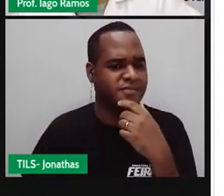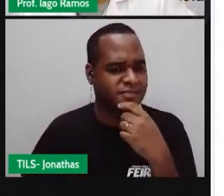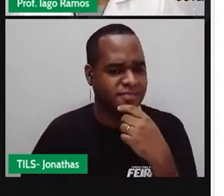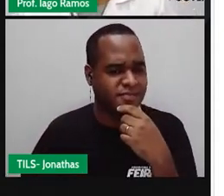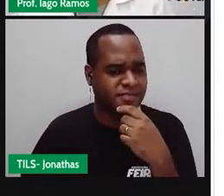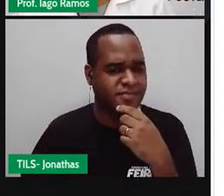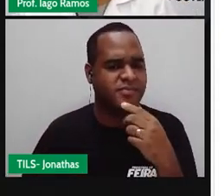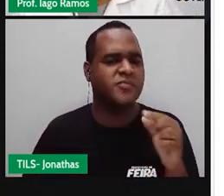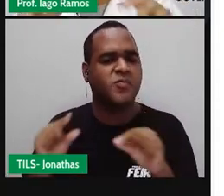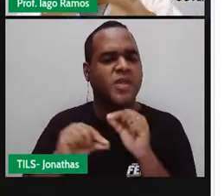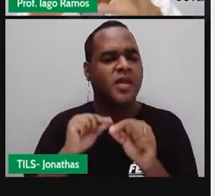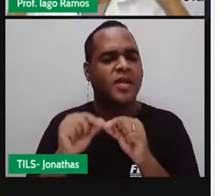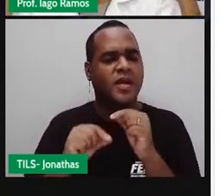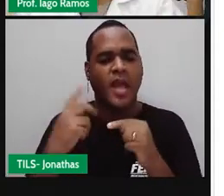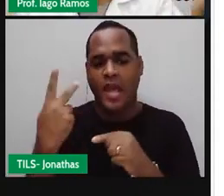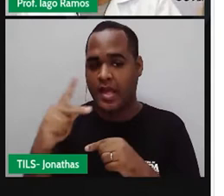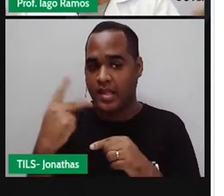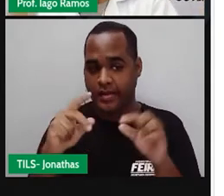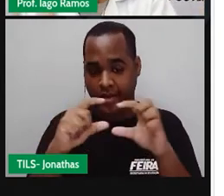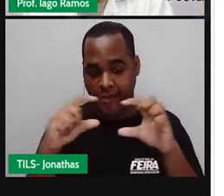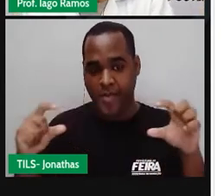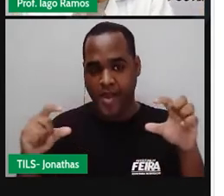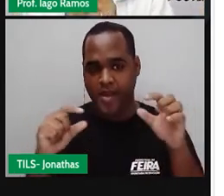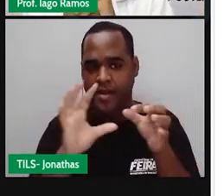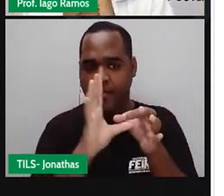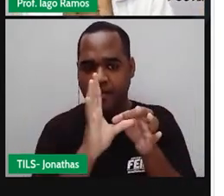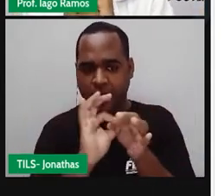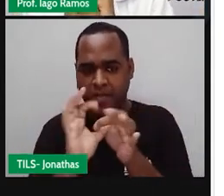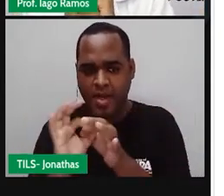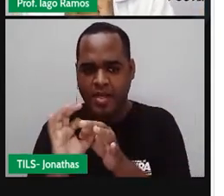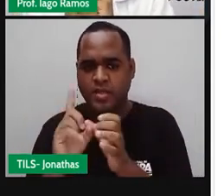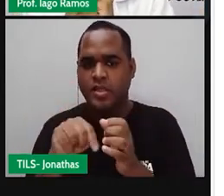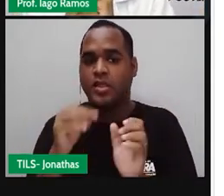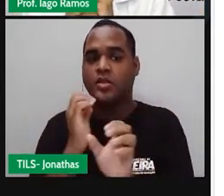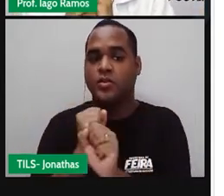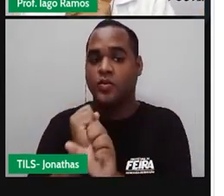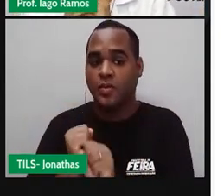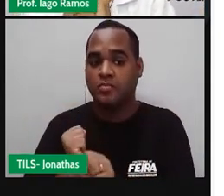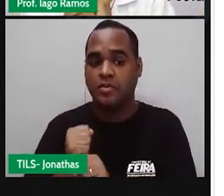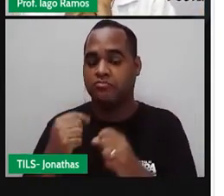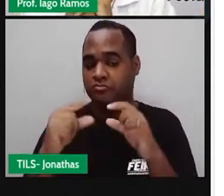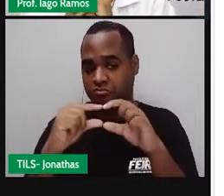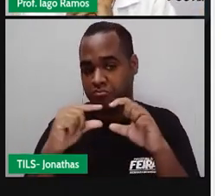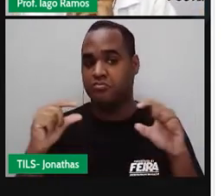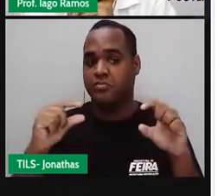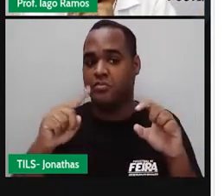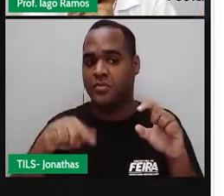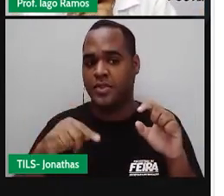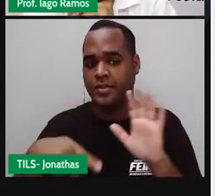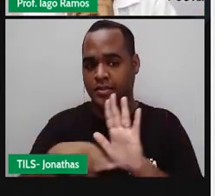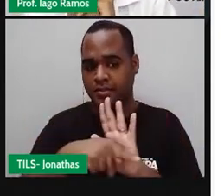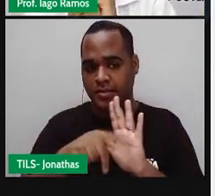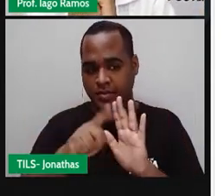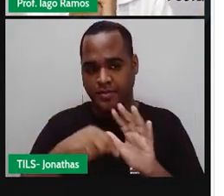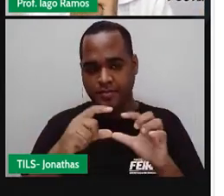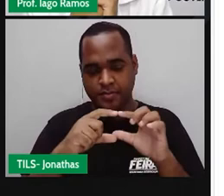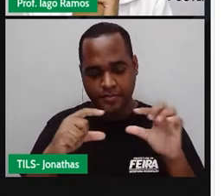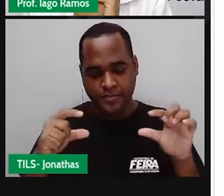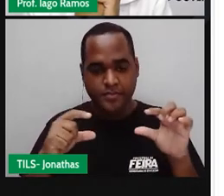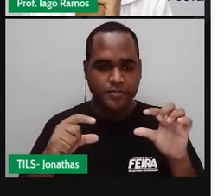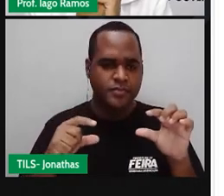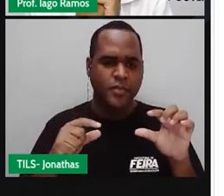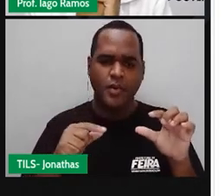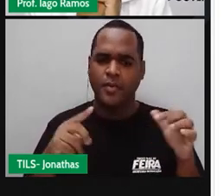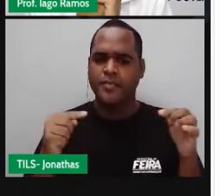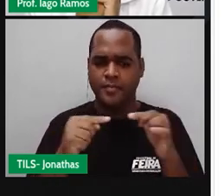parte pintada em relação ao total de partes que tenha barra qual